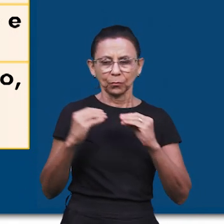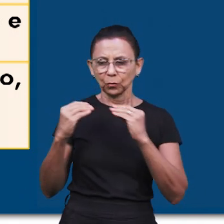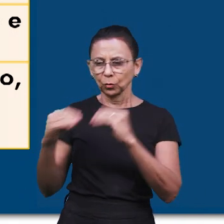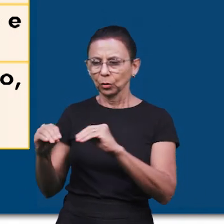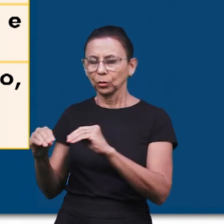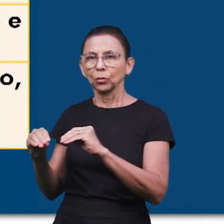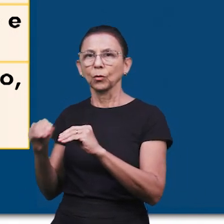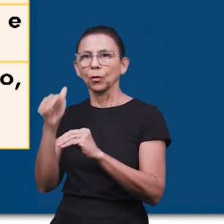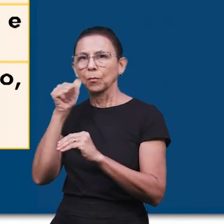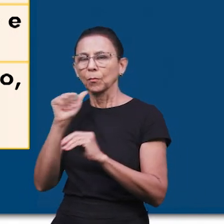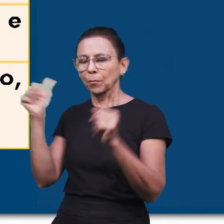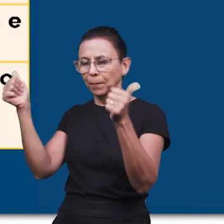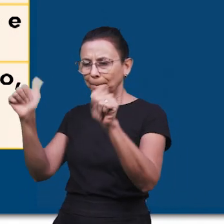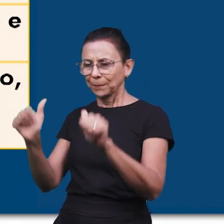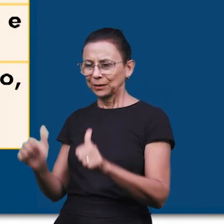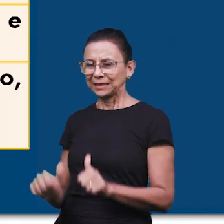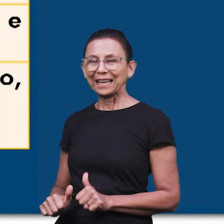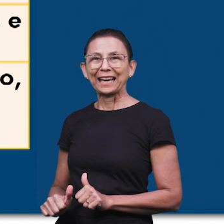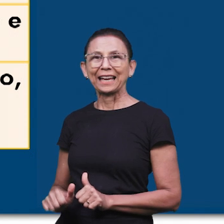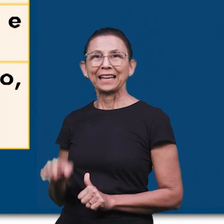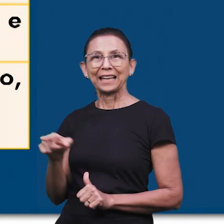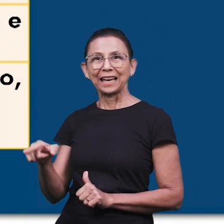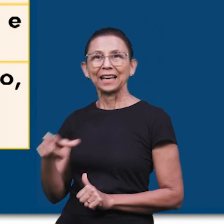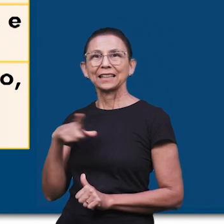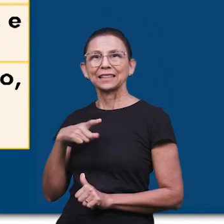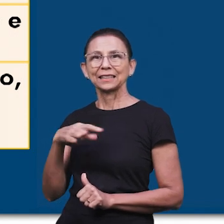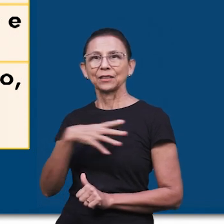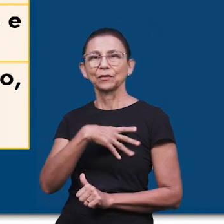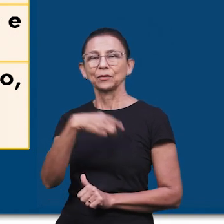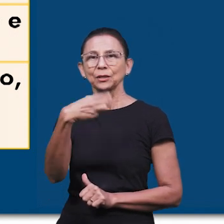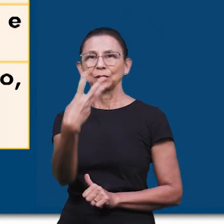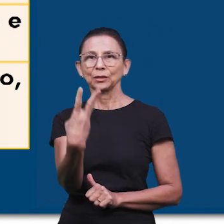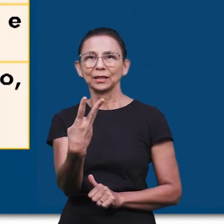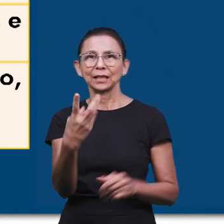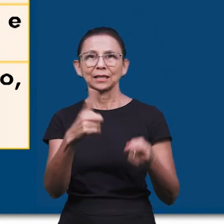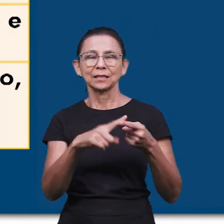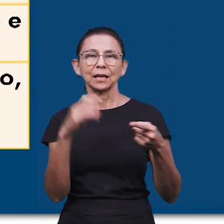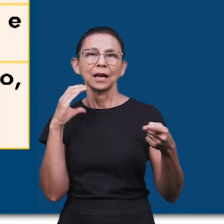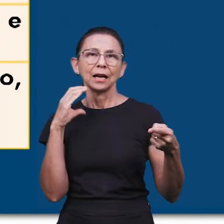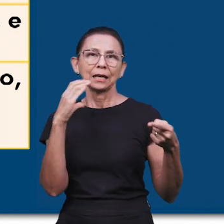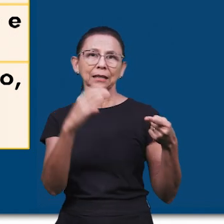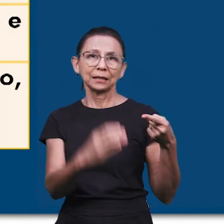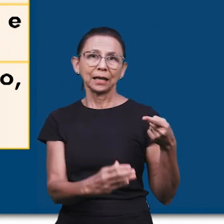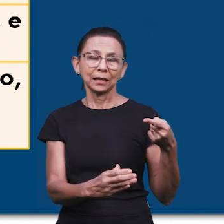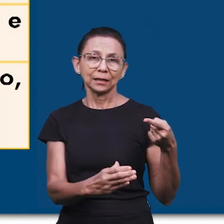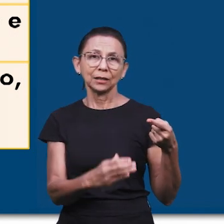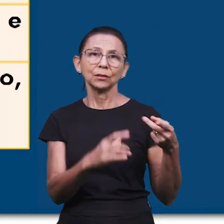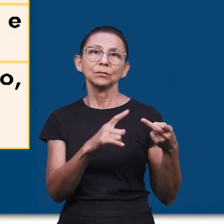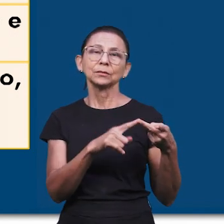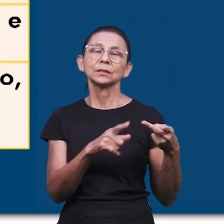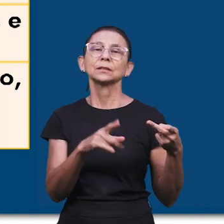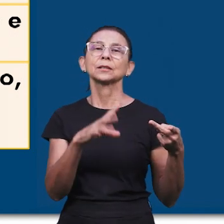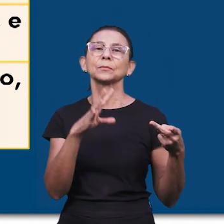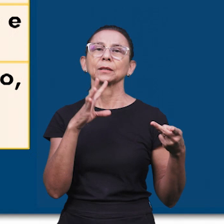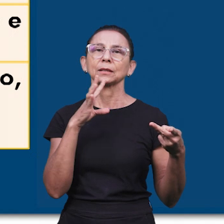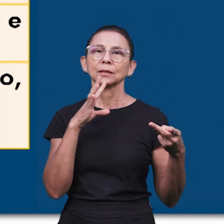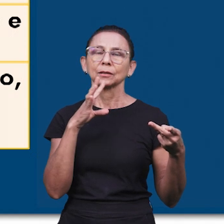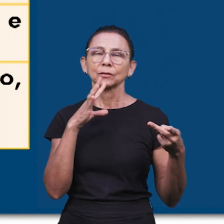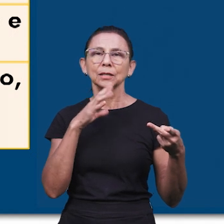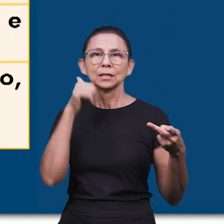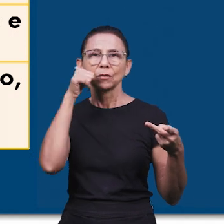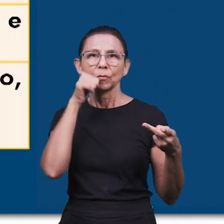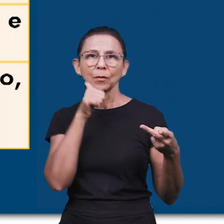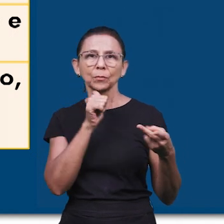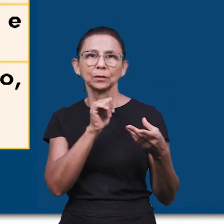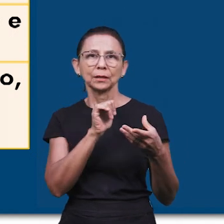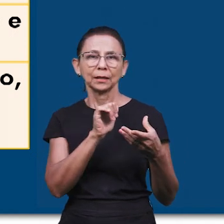uma mulher e trouxe a Adão. E seus 3 filhos, Caim, e conheceu Adão a Eva sua mulher, e ela concebeu